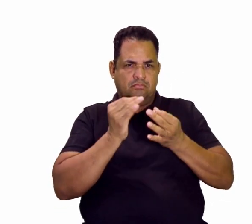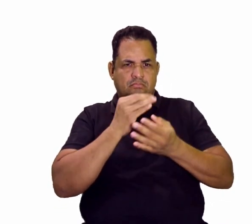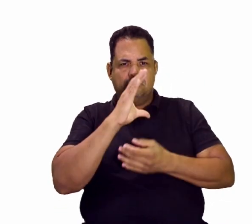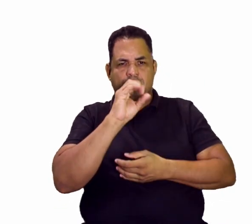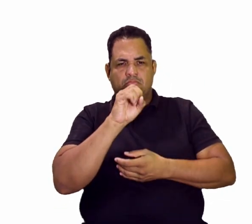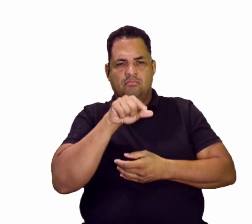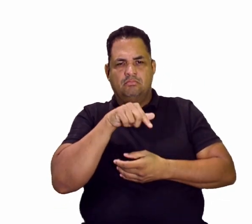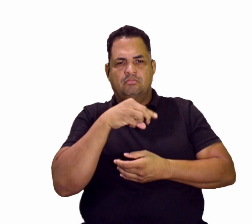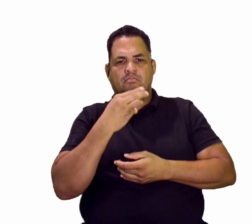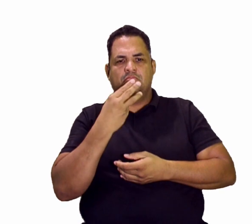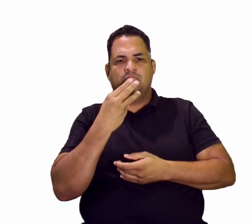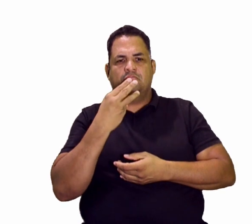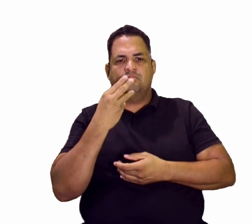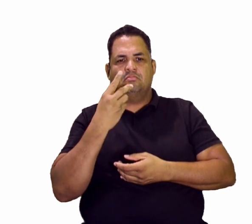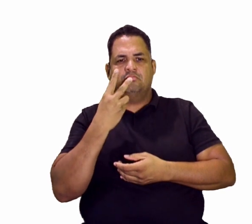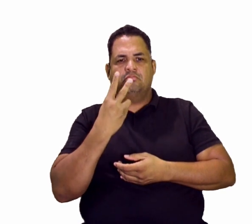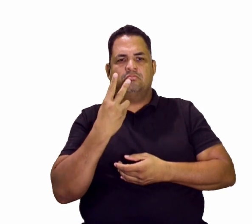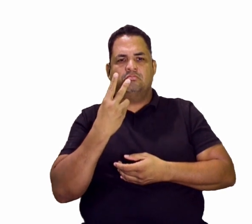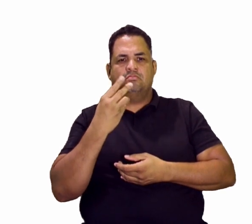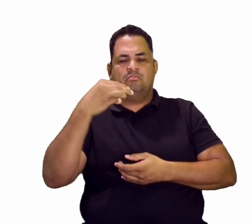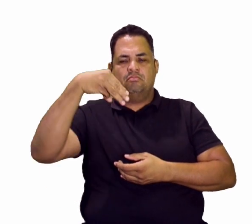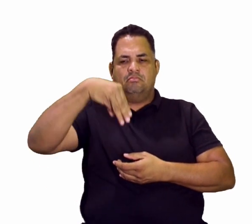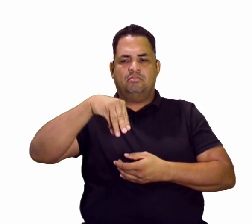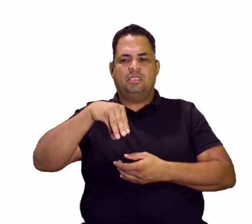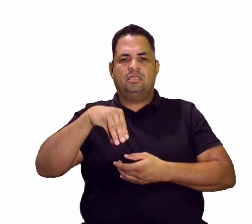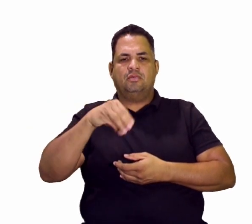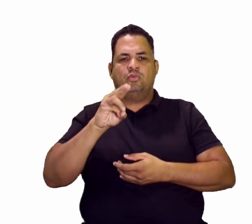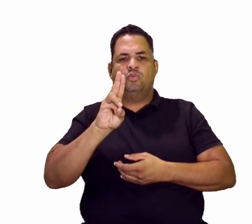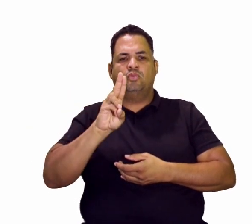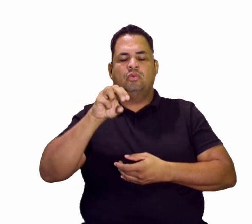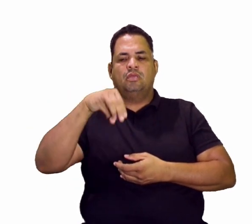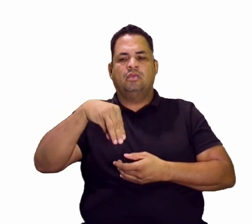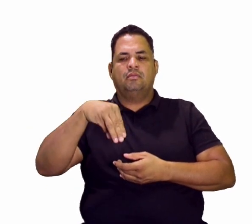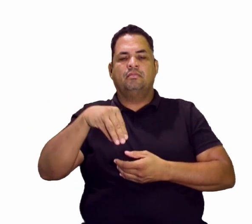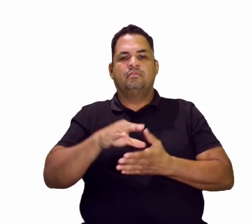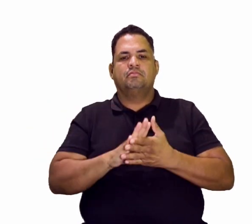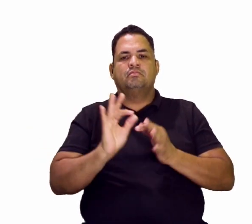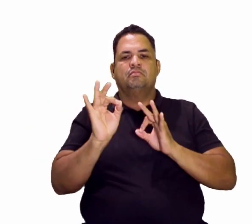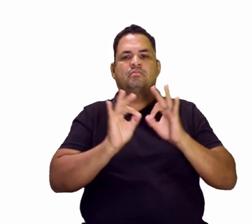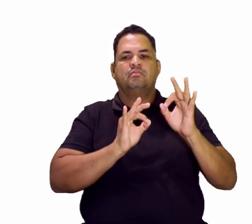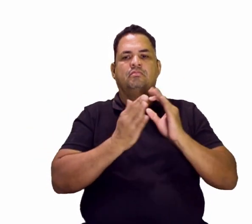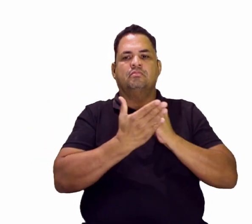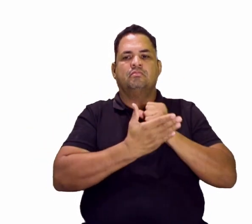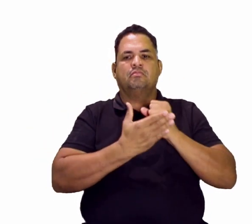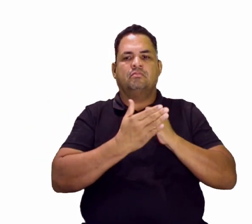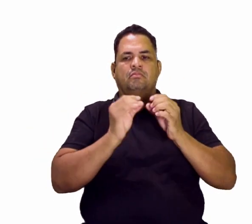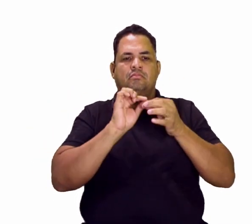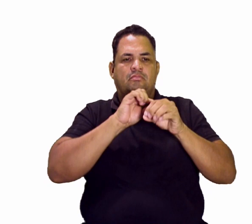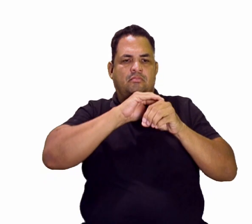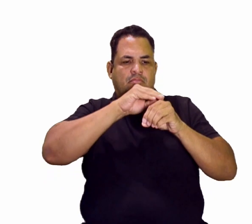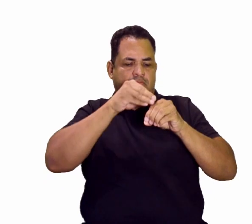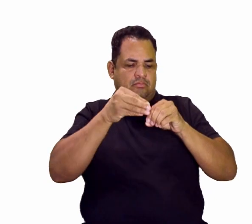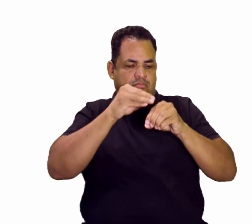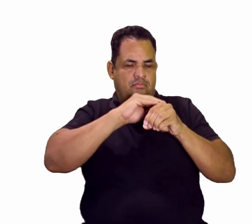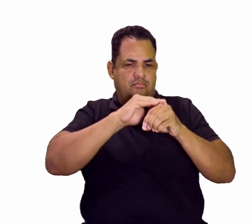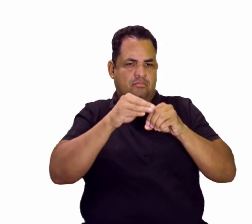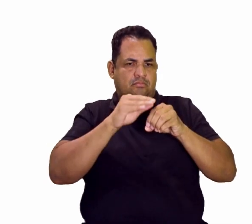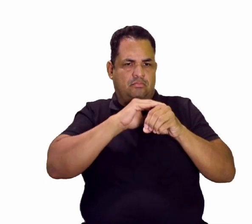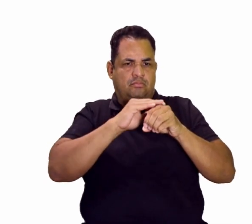medem menos de 0,2 micrômetros, certo? Formados basicamente por uma